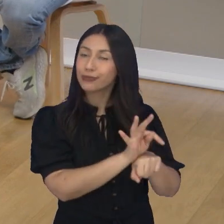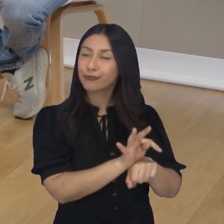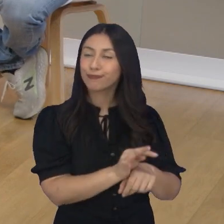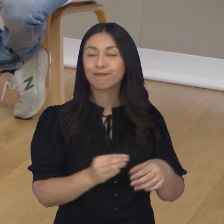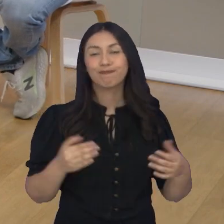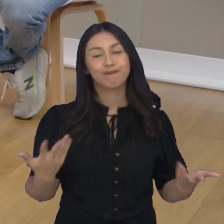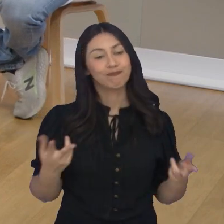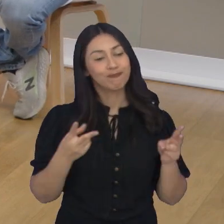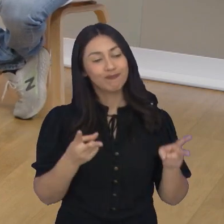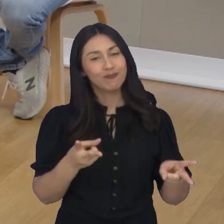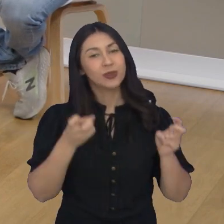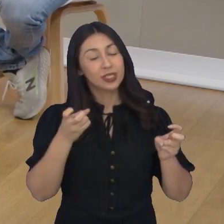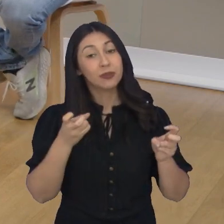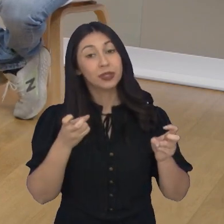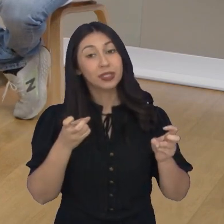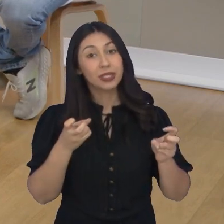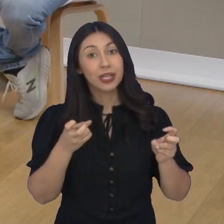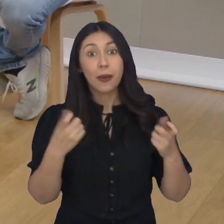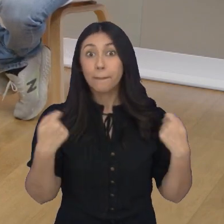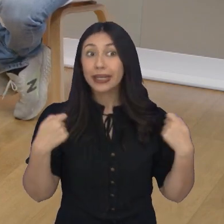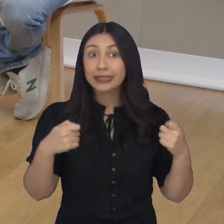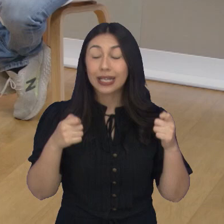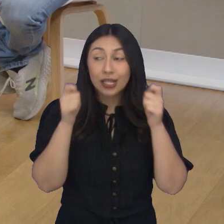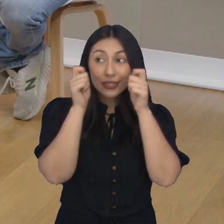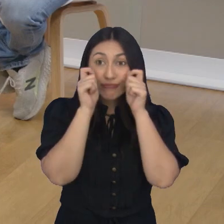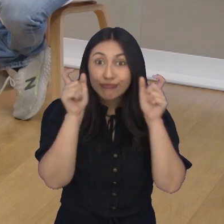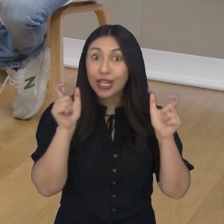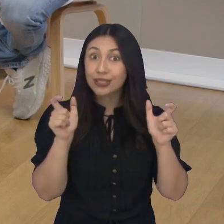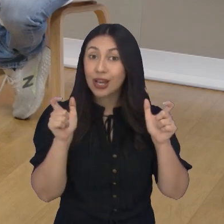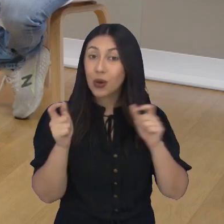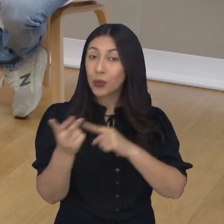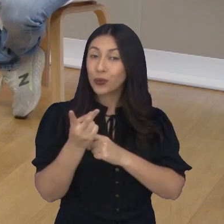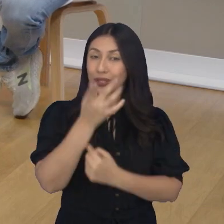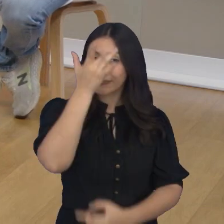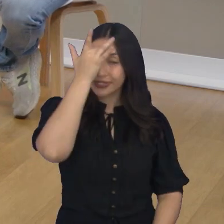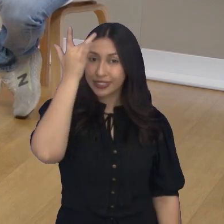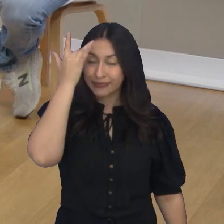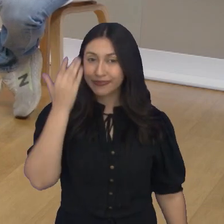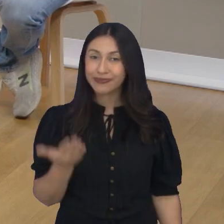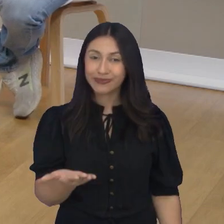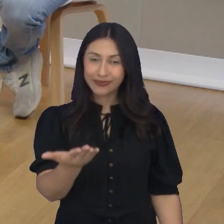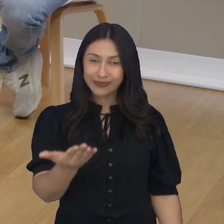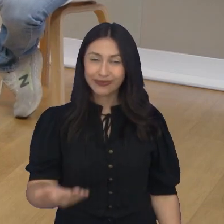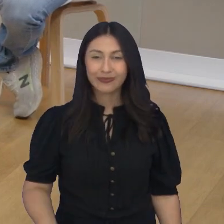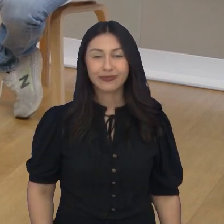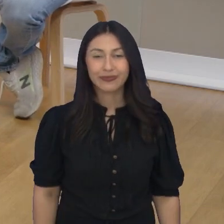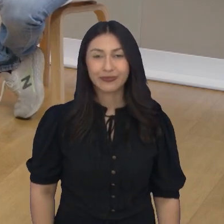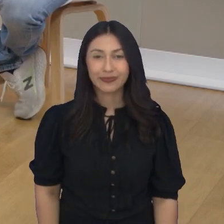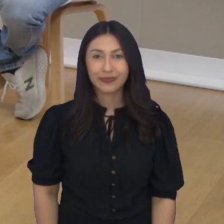mais acende esse alerta, né, da saúde mental. E eu volto com você aí no estúdio.